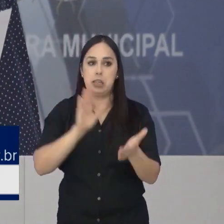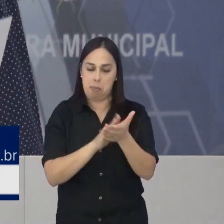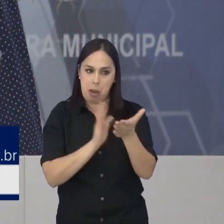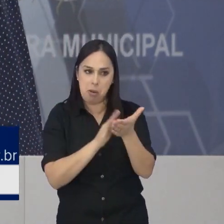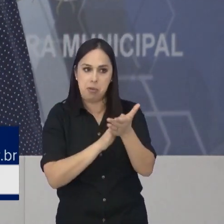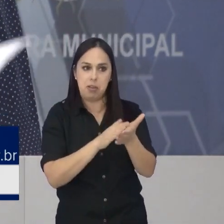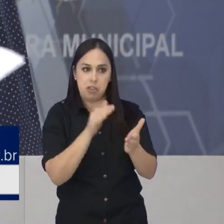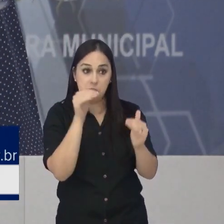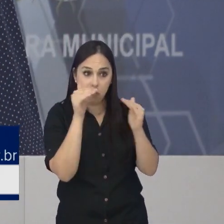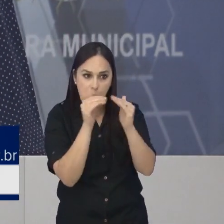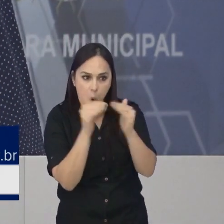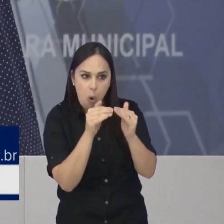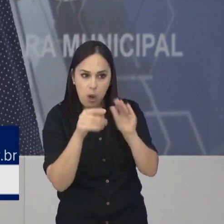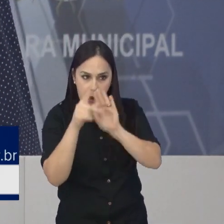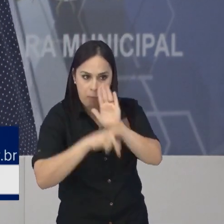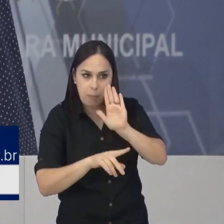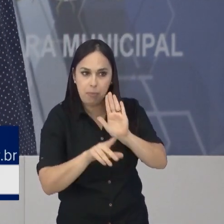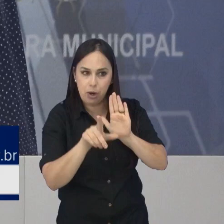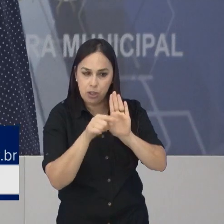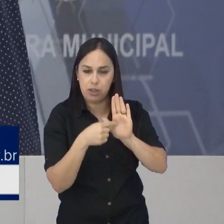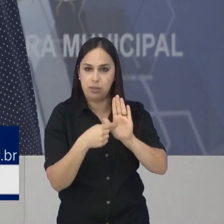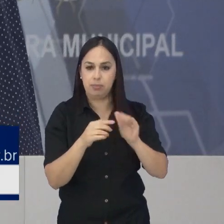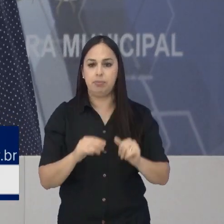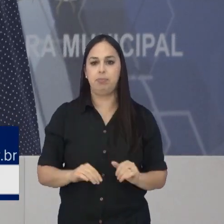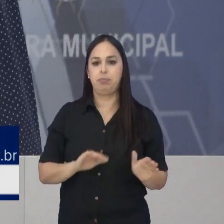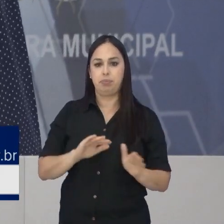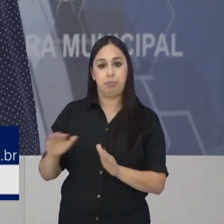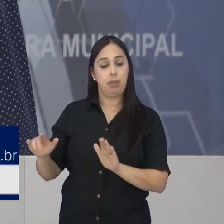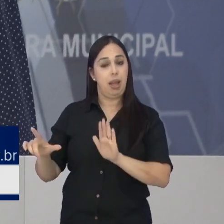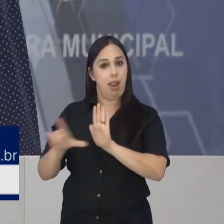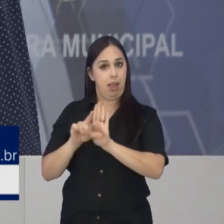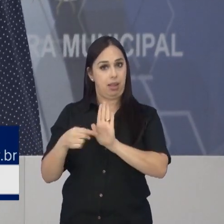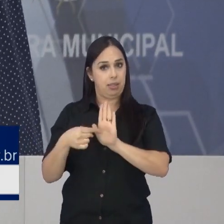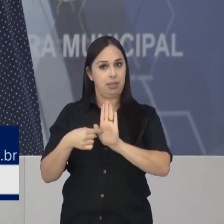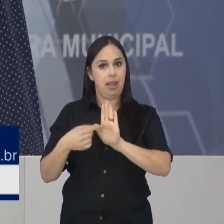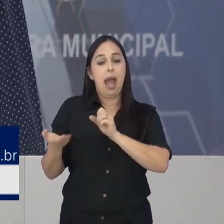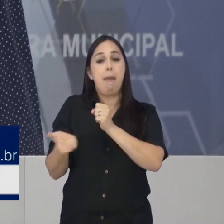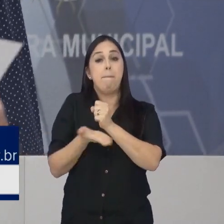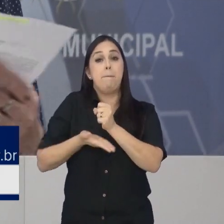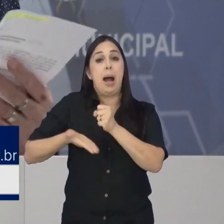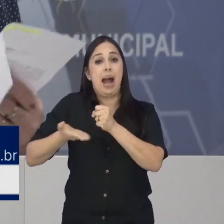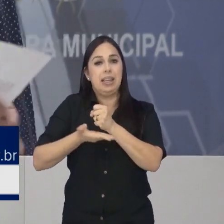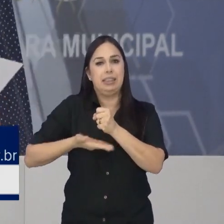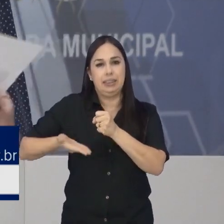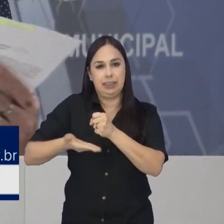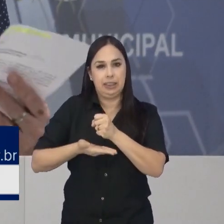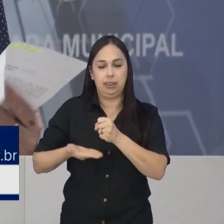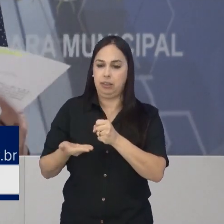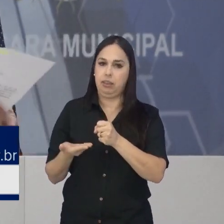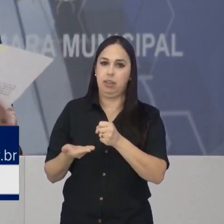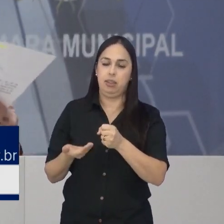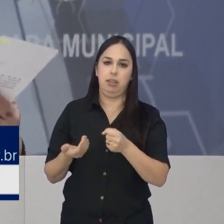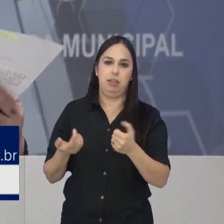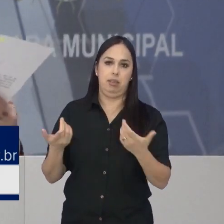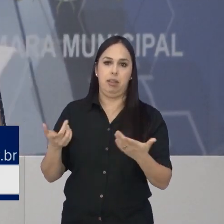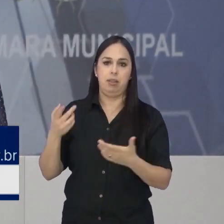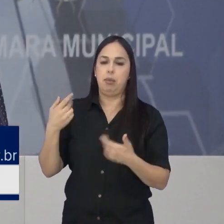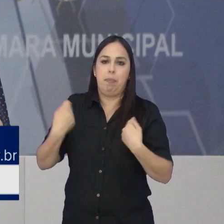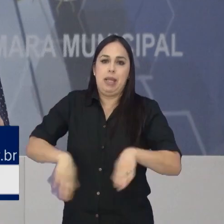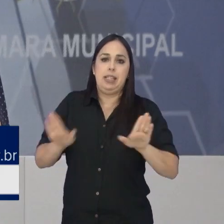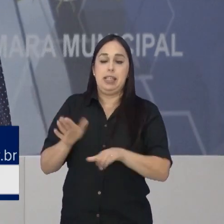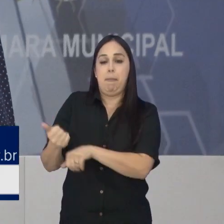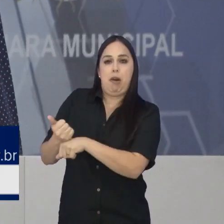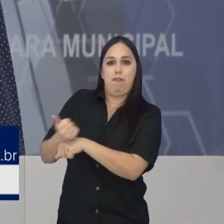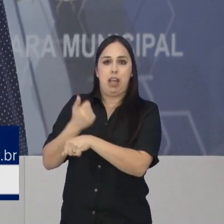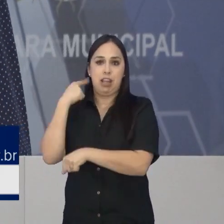disso. Primeiro que lei é um princípio básico, né? Não precisa nem ser advogado, saber que